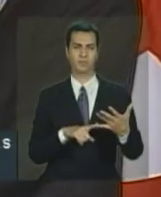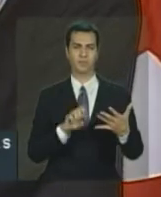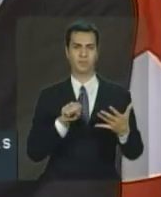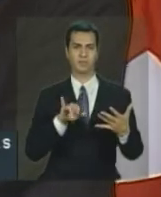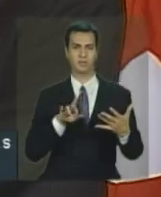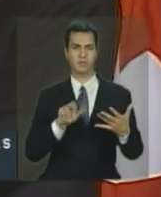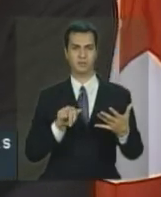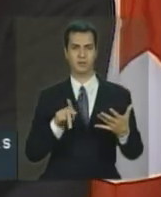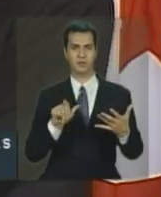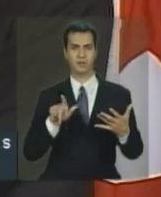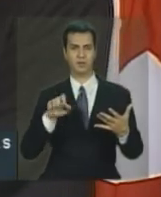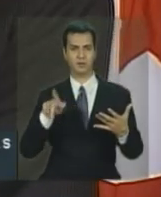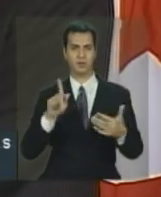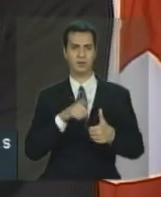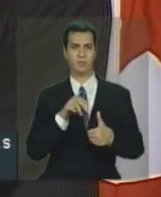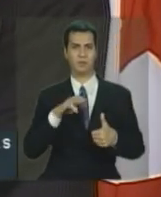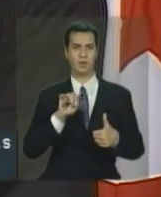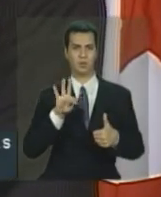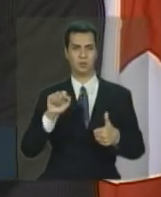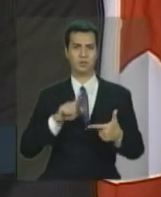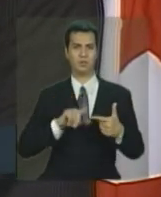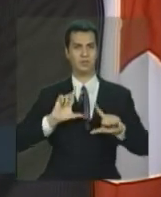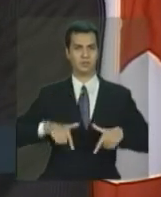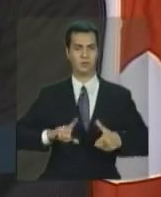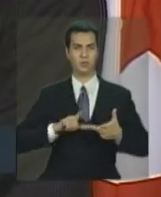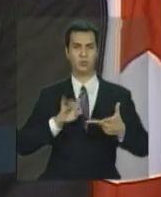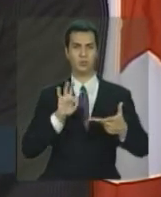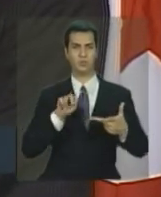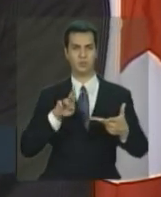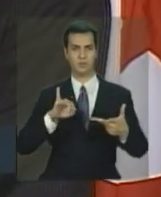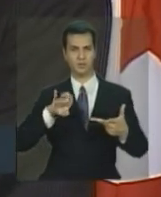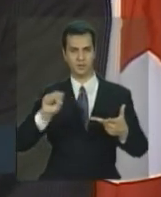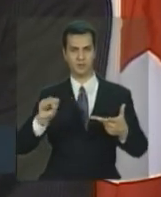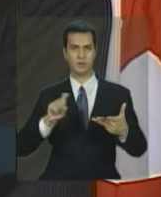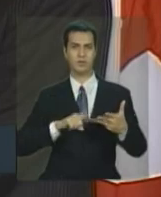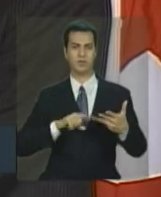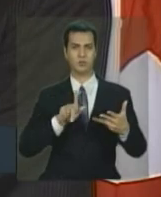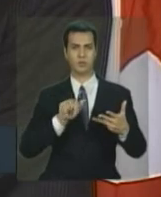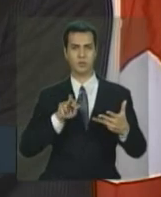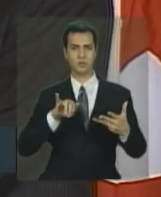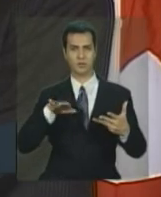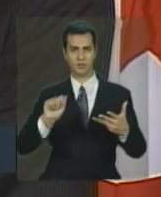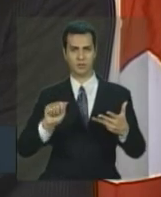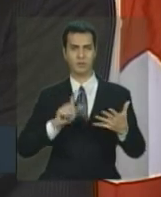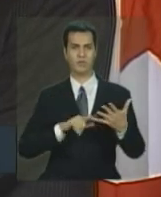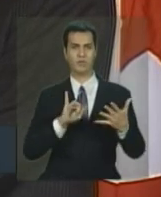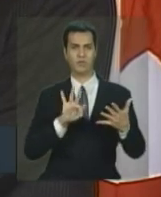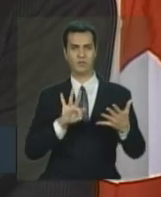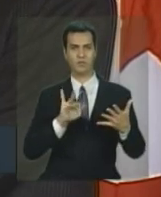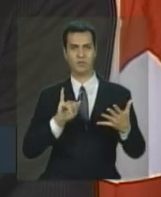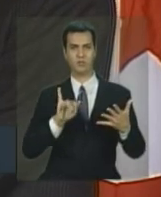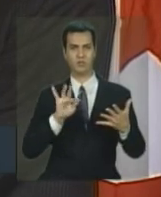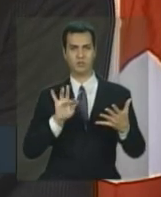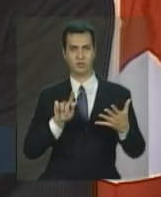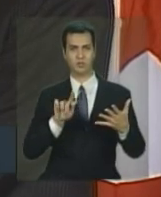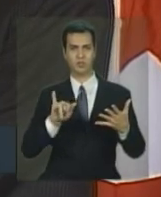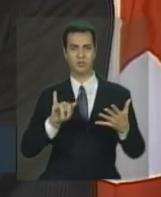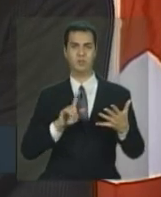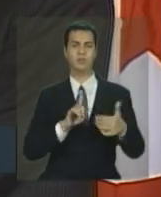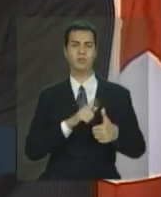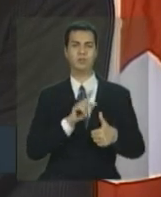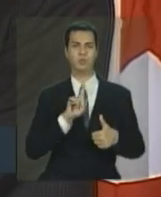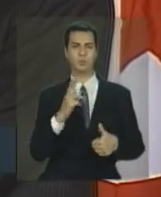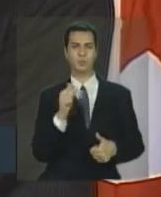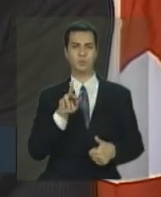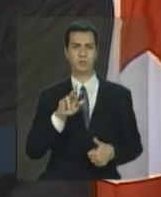Sri Lanka, Malta, Israel, Tunísia, Guiana, Ilhas Fiji e Hungria.